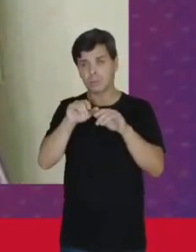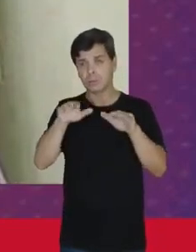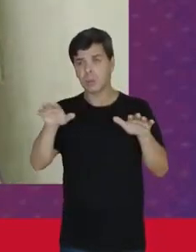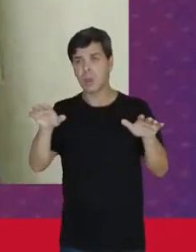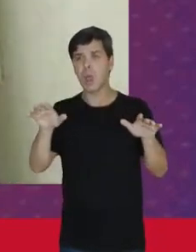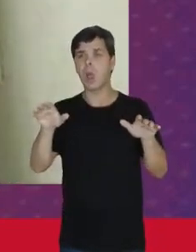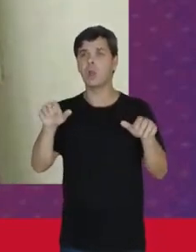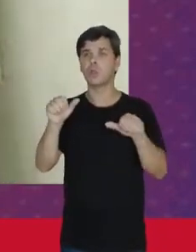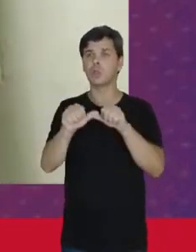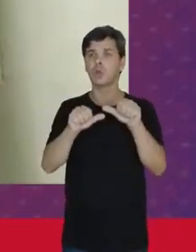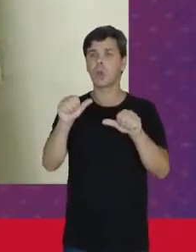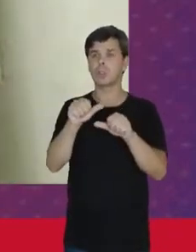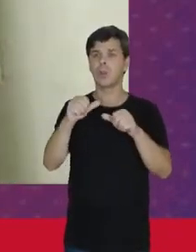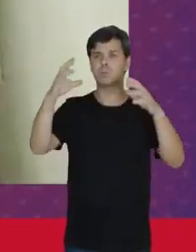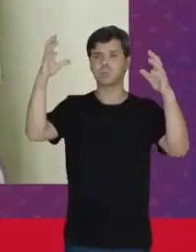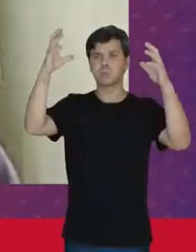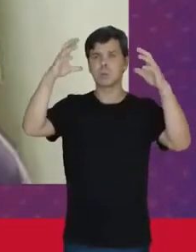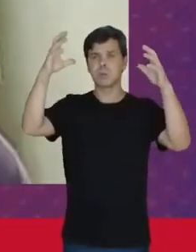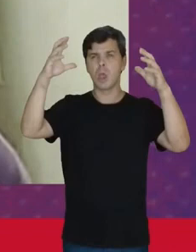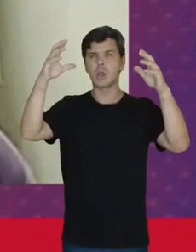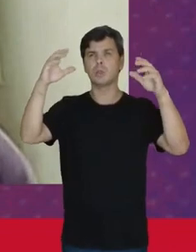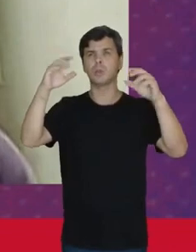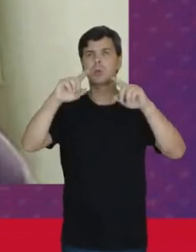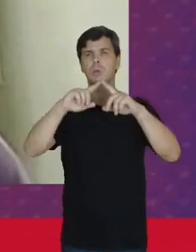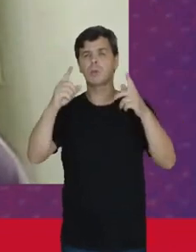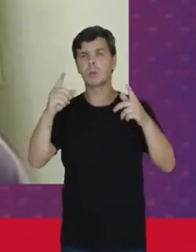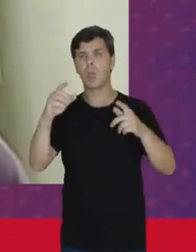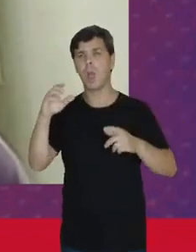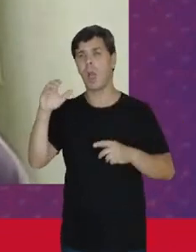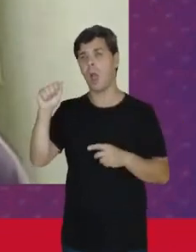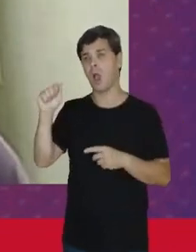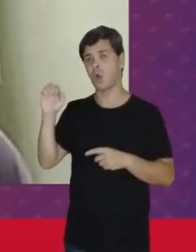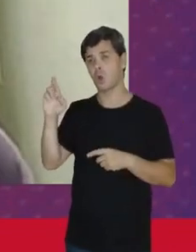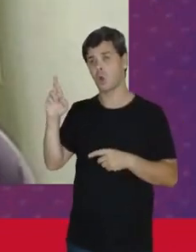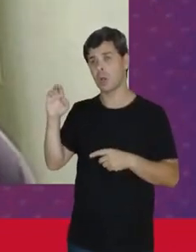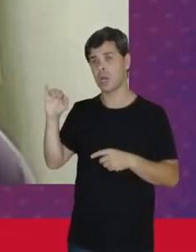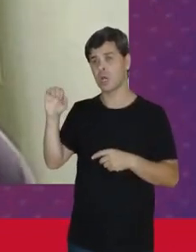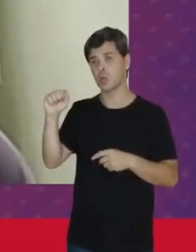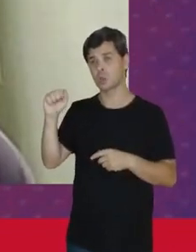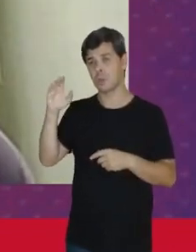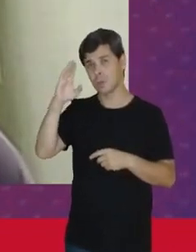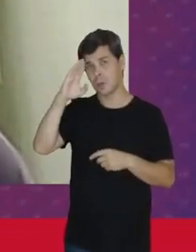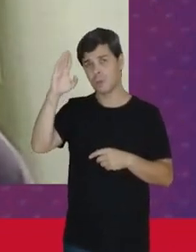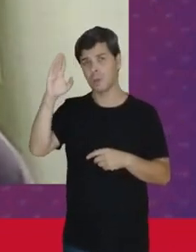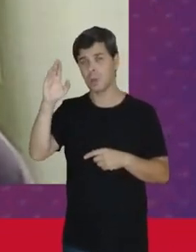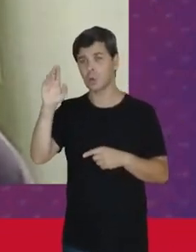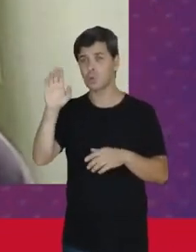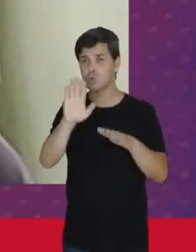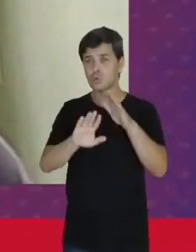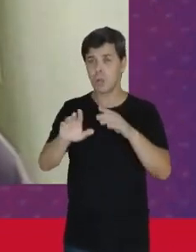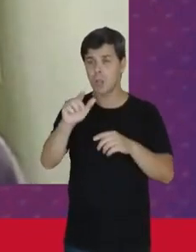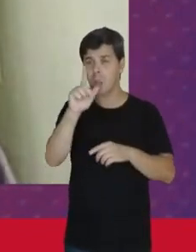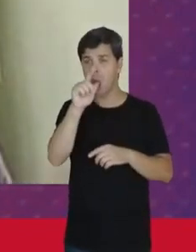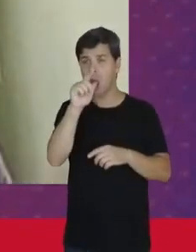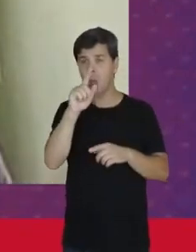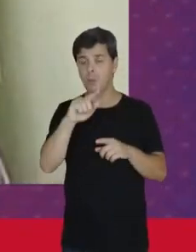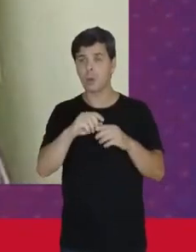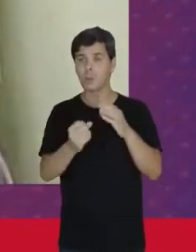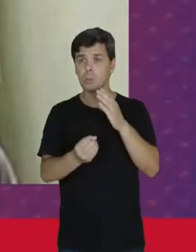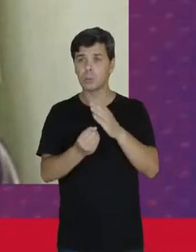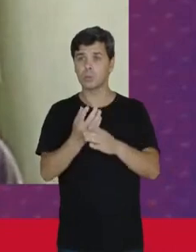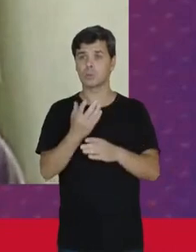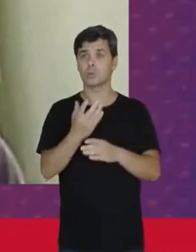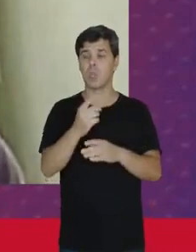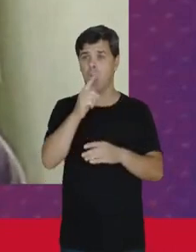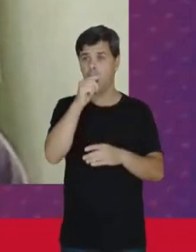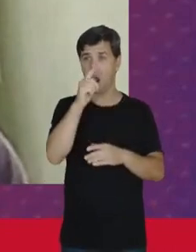mudanças climáticas, né, e principalmente, né, a agroecologia também contribui para a gente preservar a água, para a gente produzir